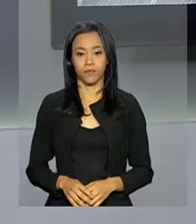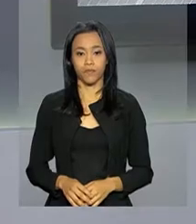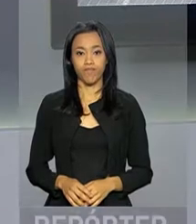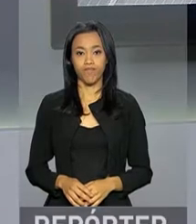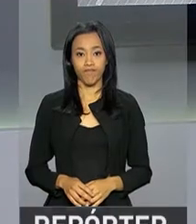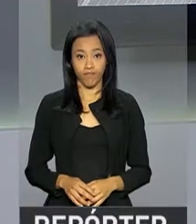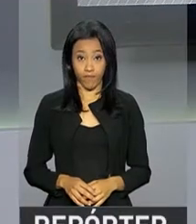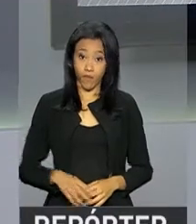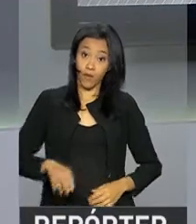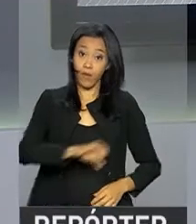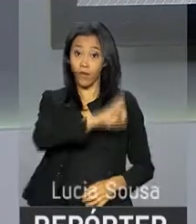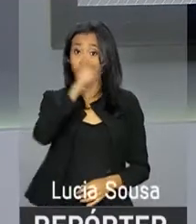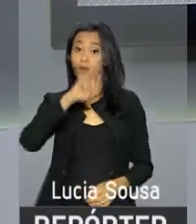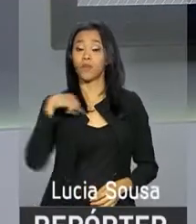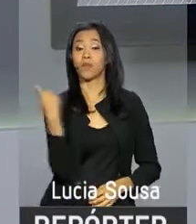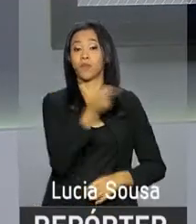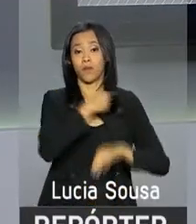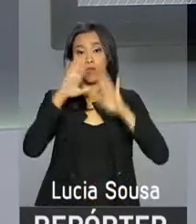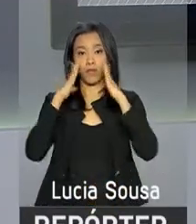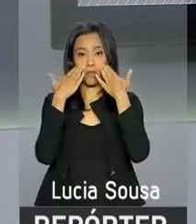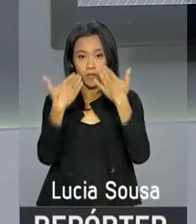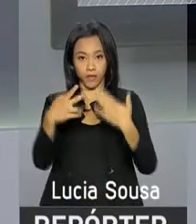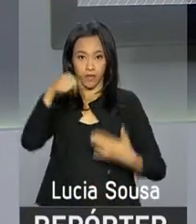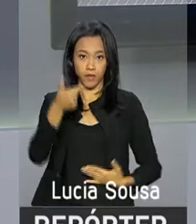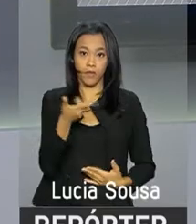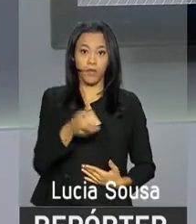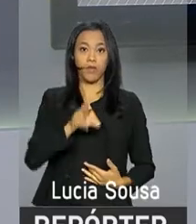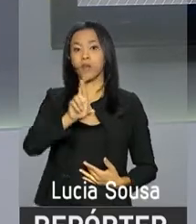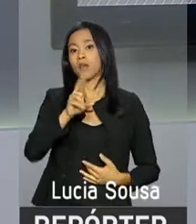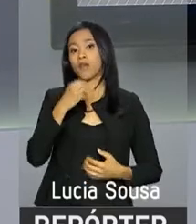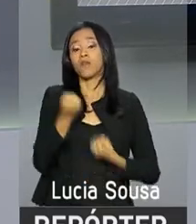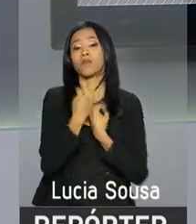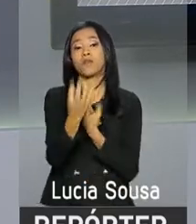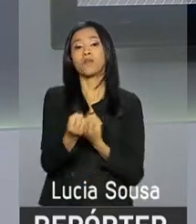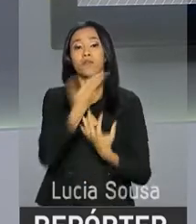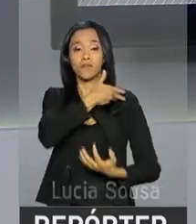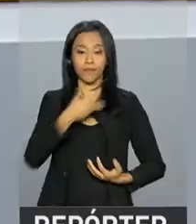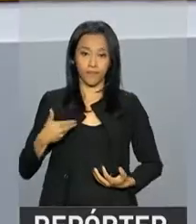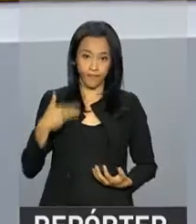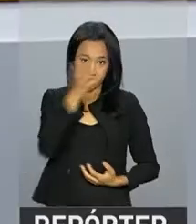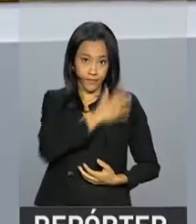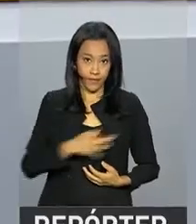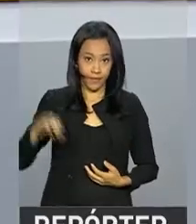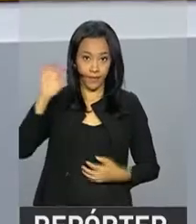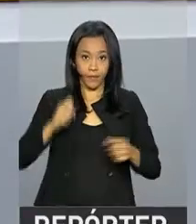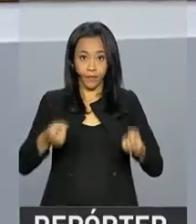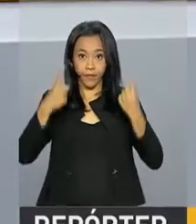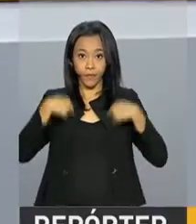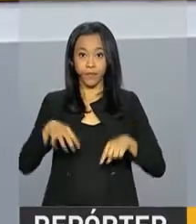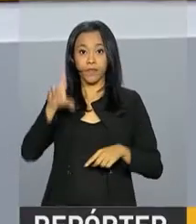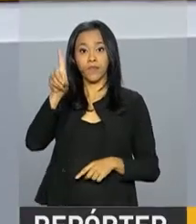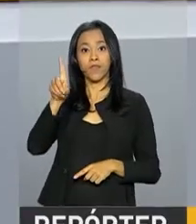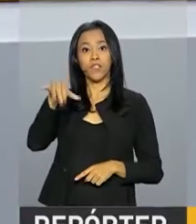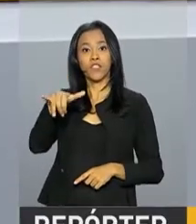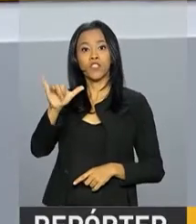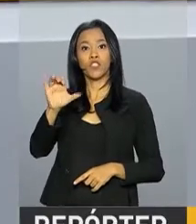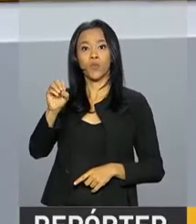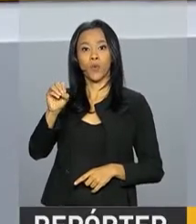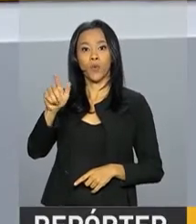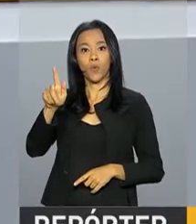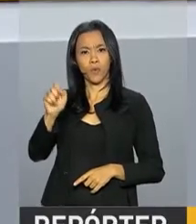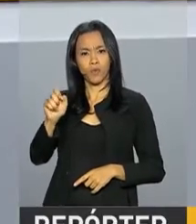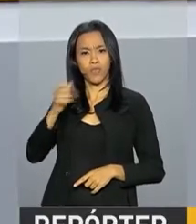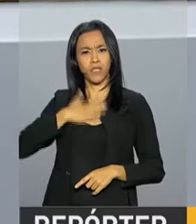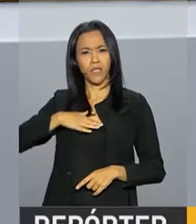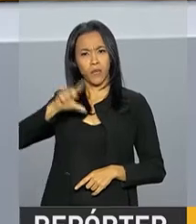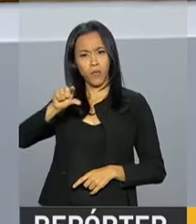o la no ar repórter e br com as notícias do governo federal diogo oliveira toma posse daqui a pouco